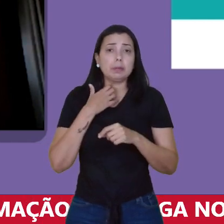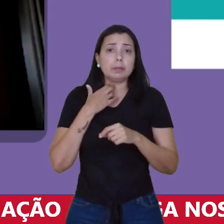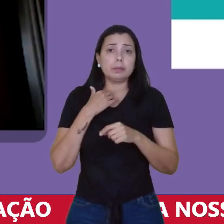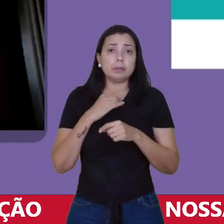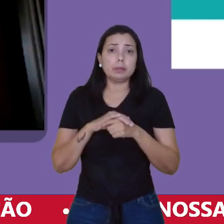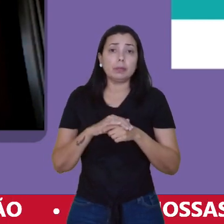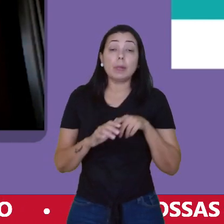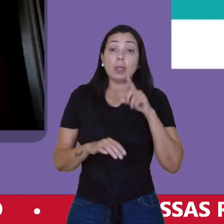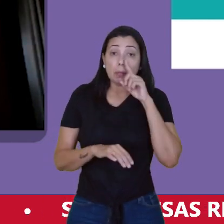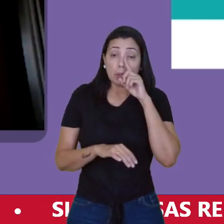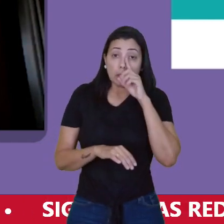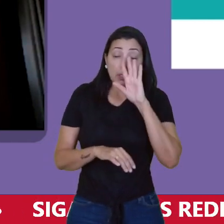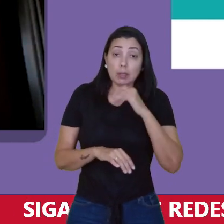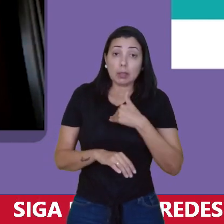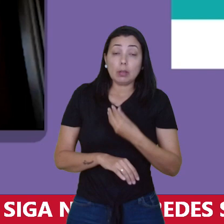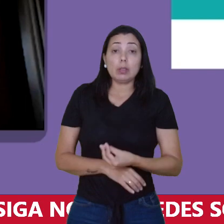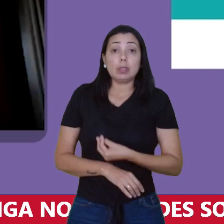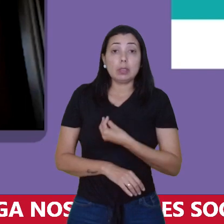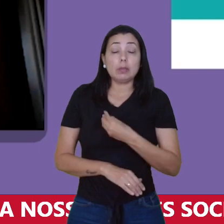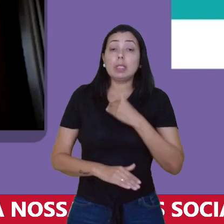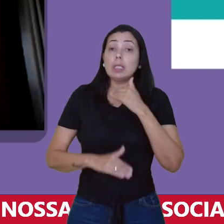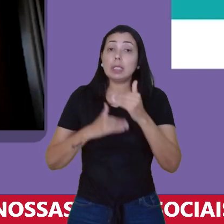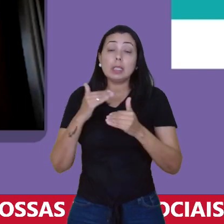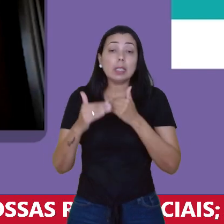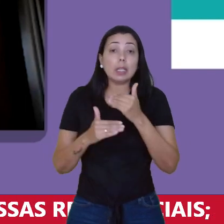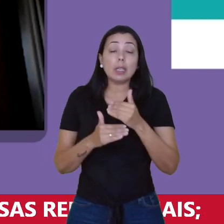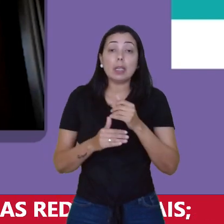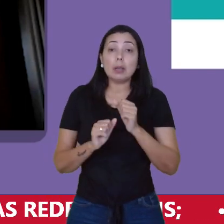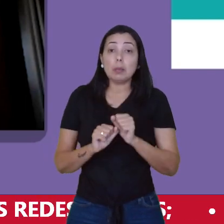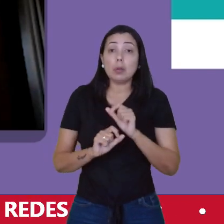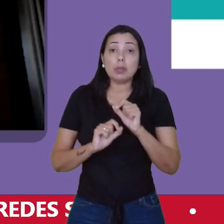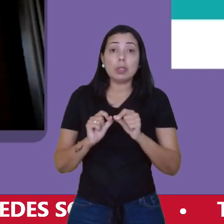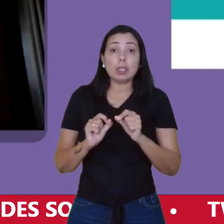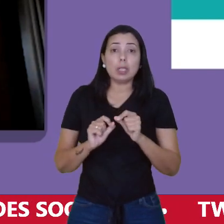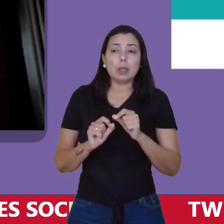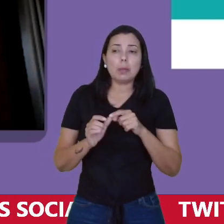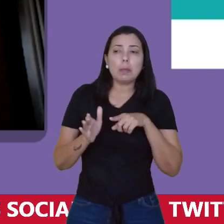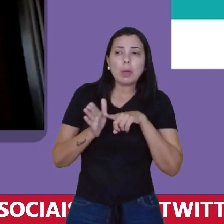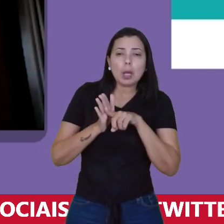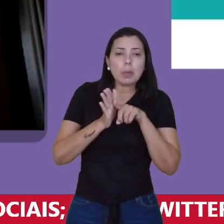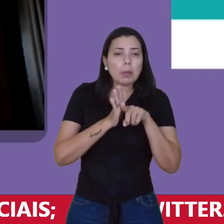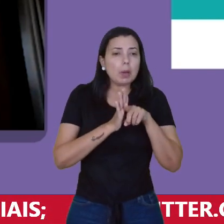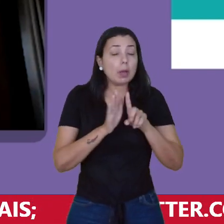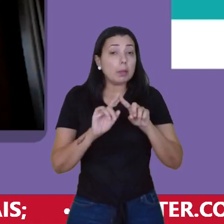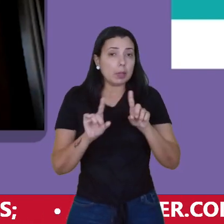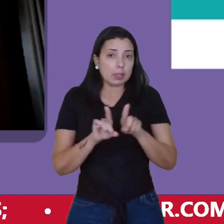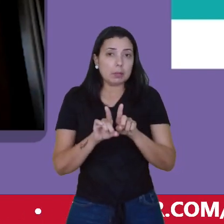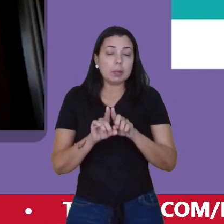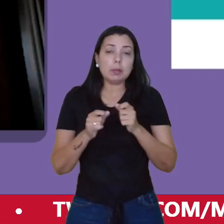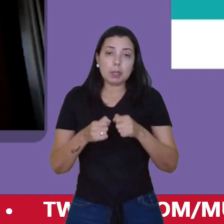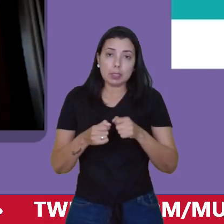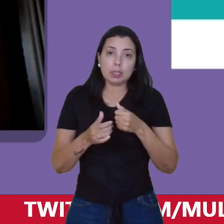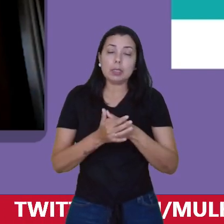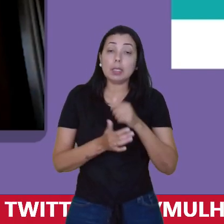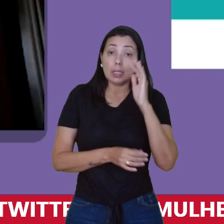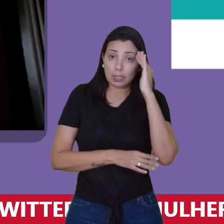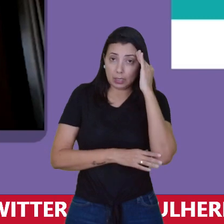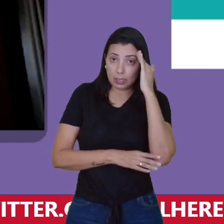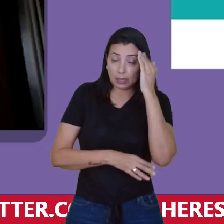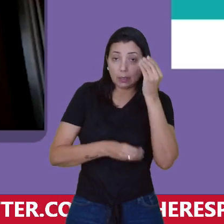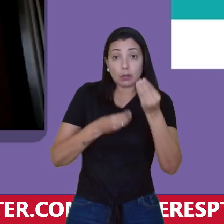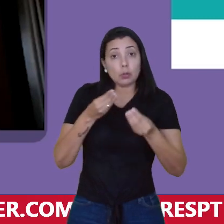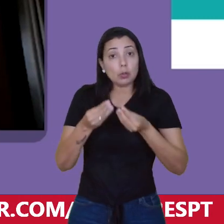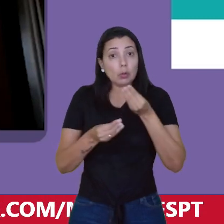de risco para as nossas vidas, ninguém pode questionar, mas também nós temos que compreender que a